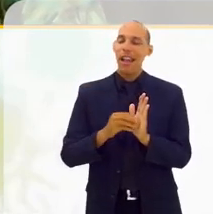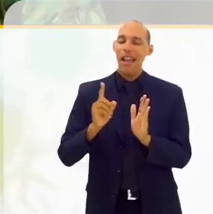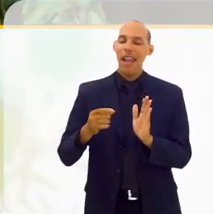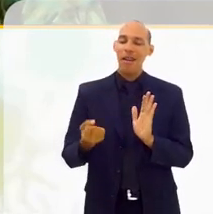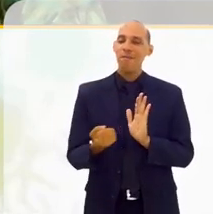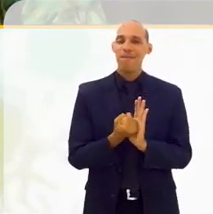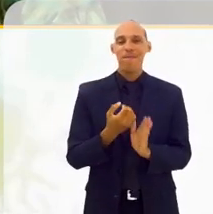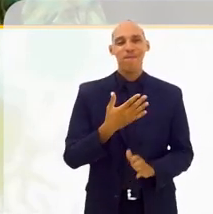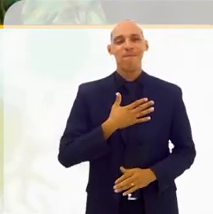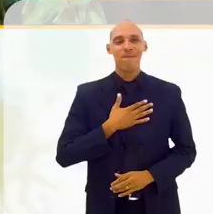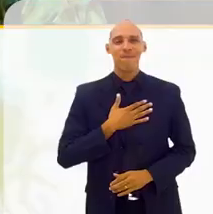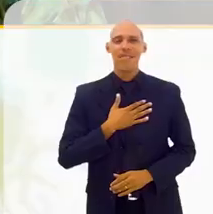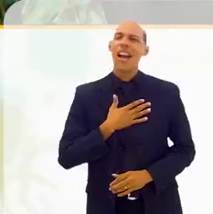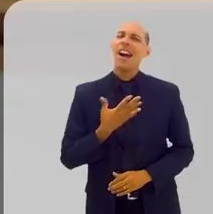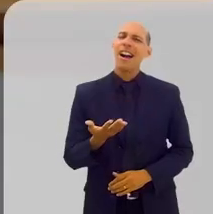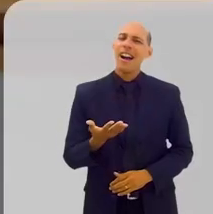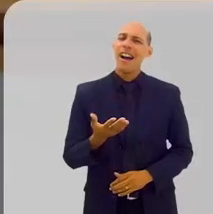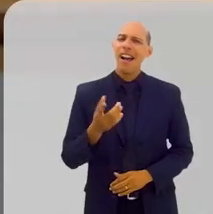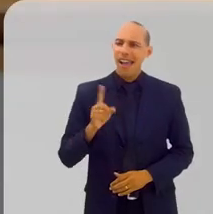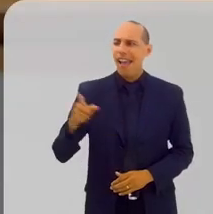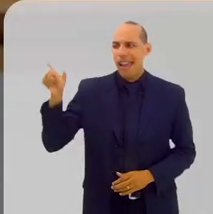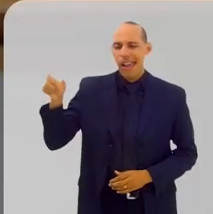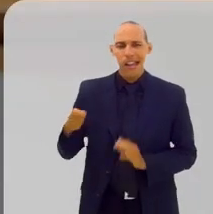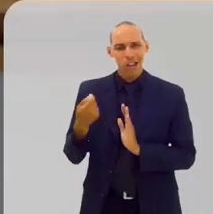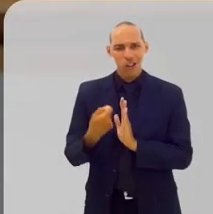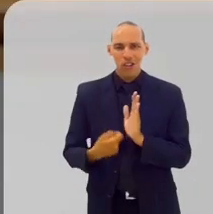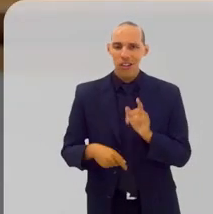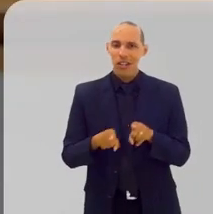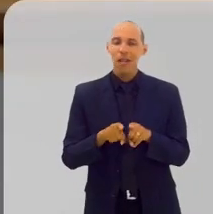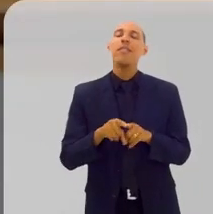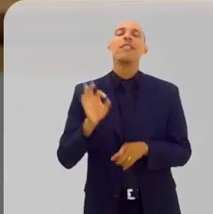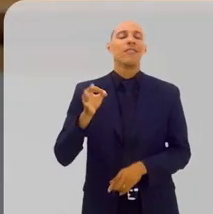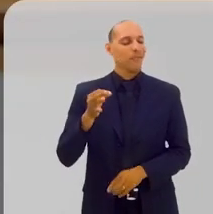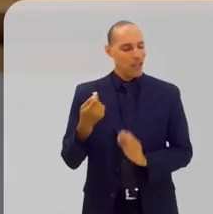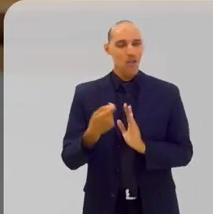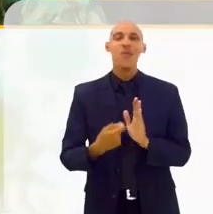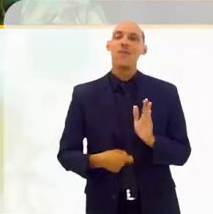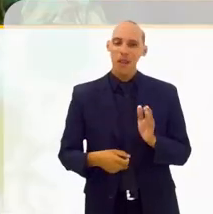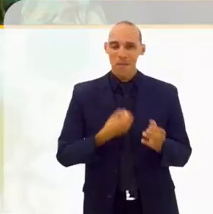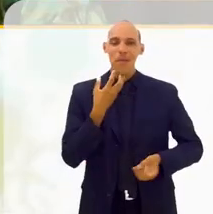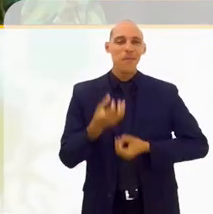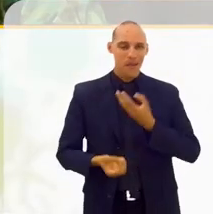esse poema também me marcou Ah então ele é escritor